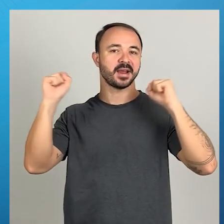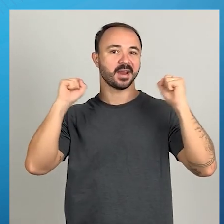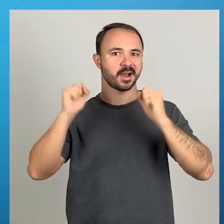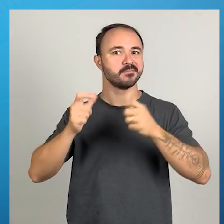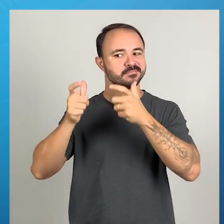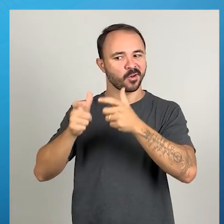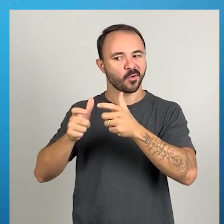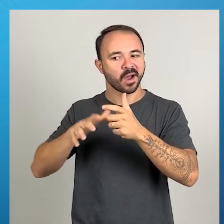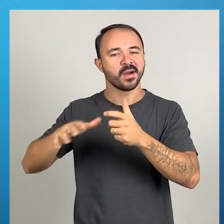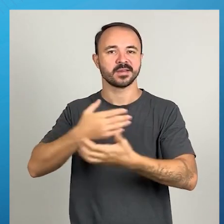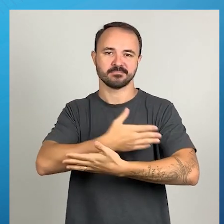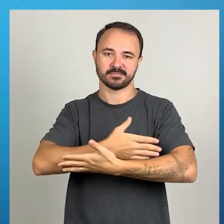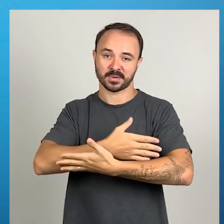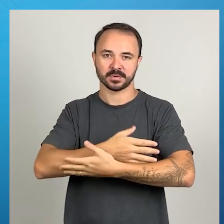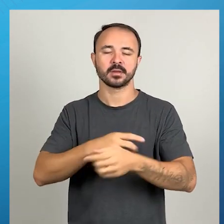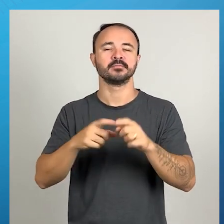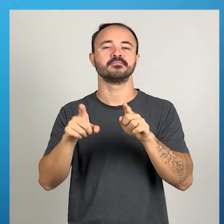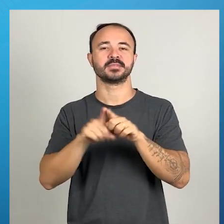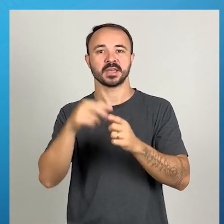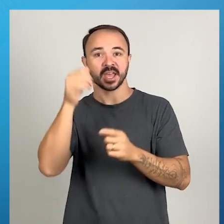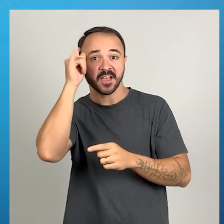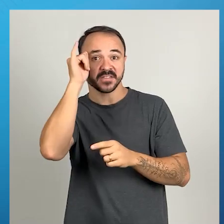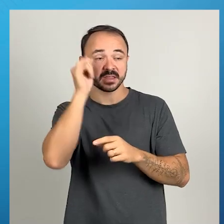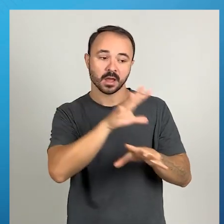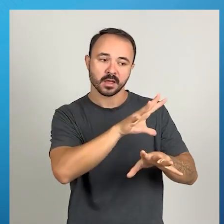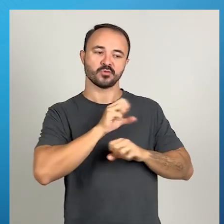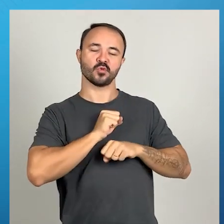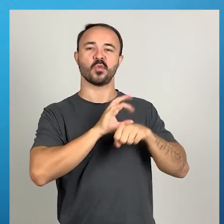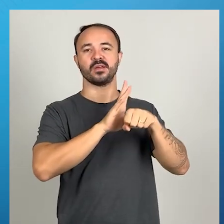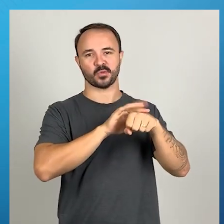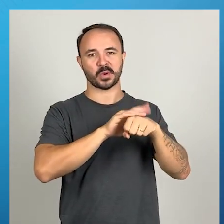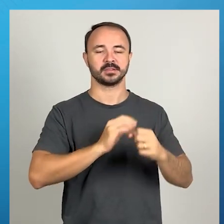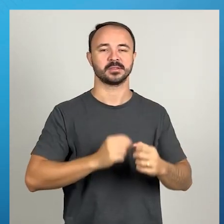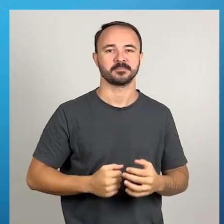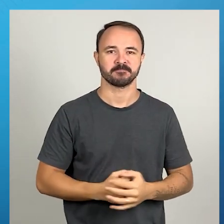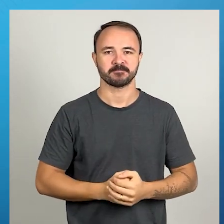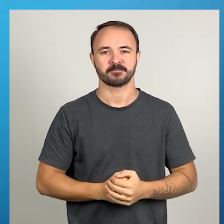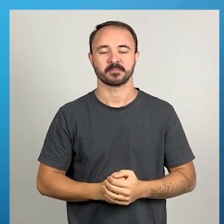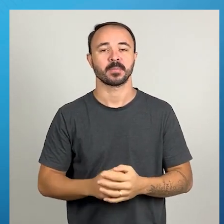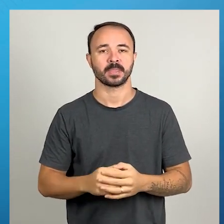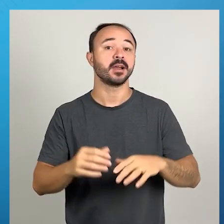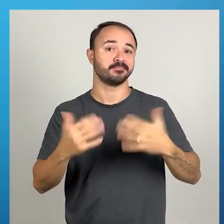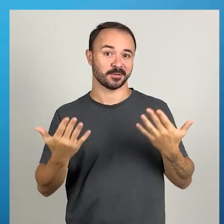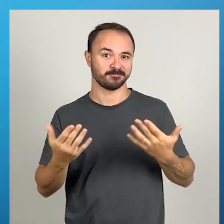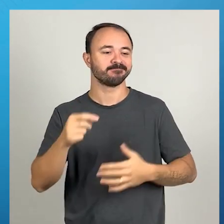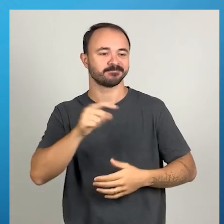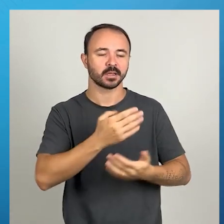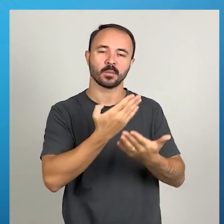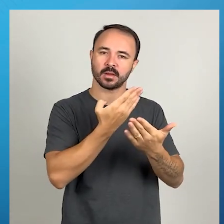local também e aplicar álcool para poder evitar qualquer tipo de infecção. Então, pessoal, essa foi nossa aula